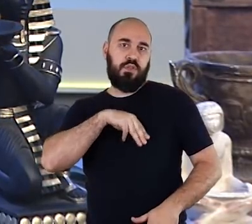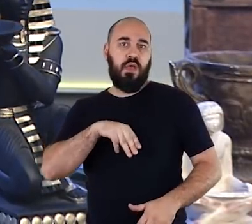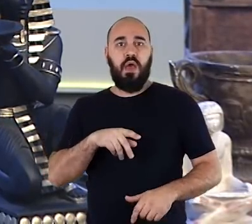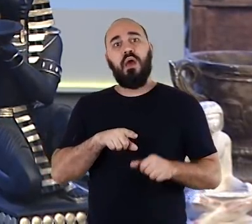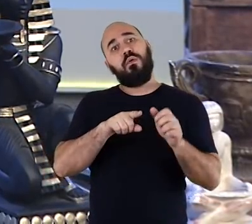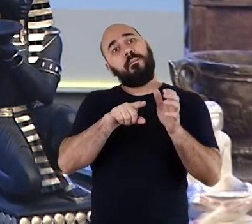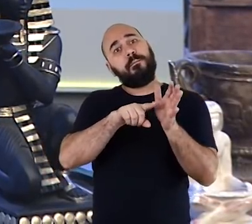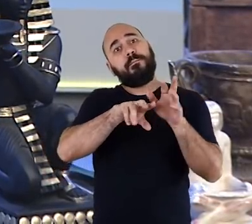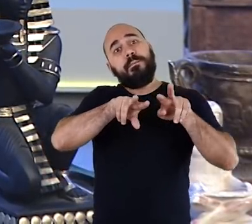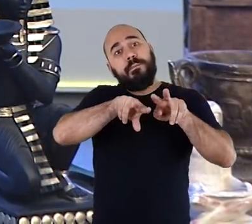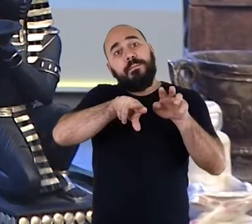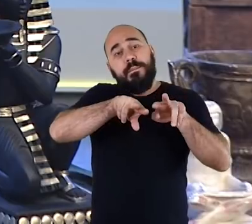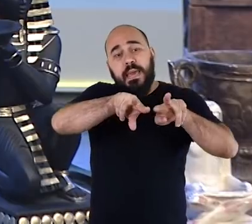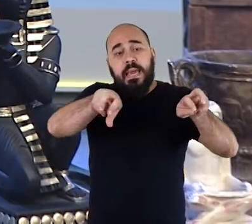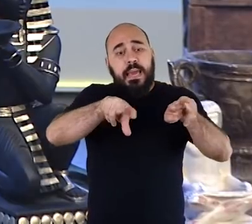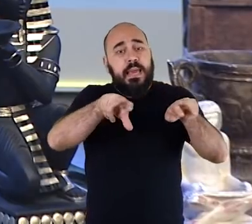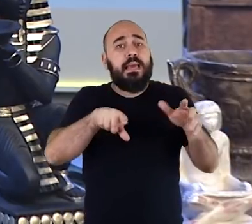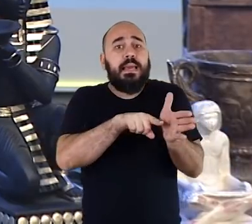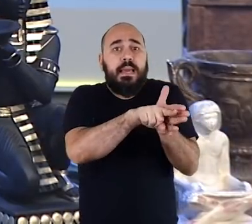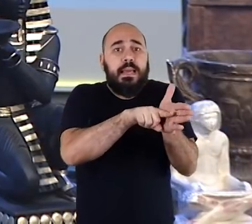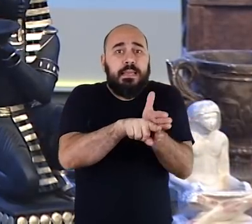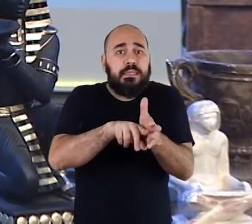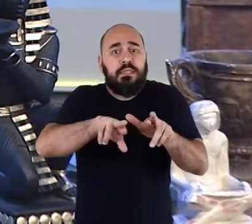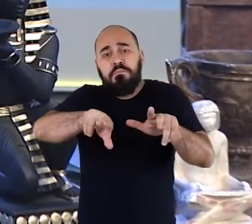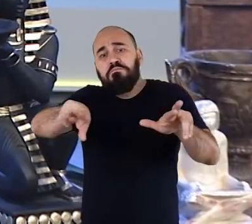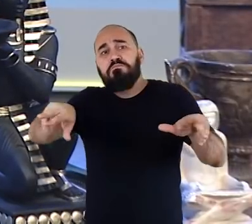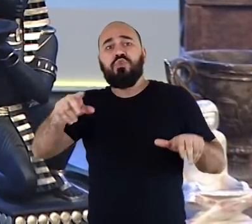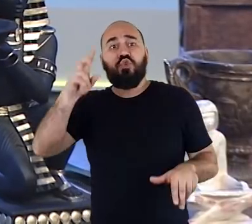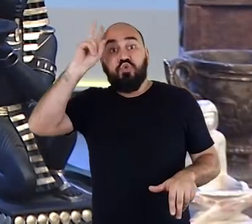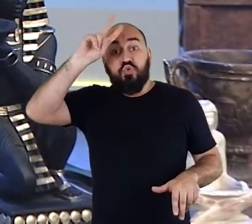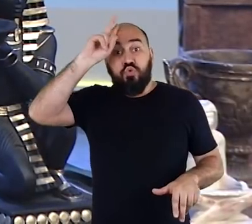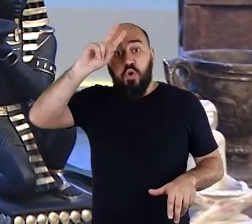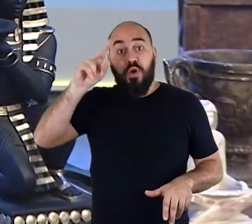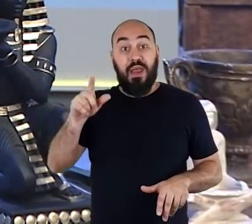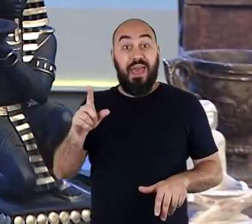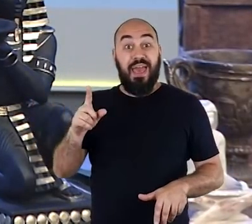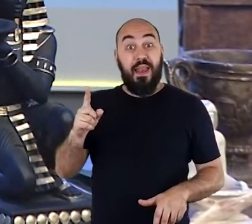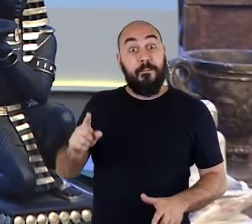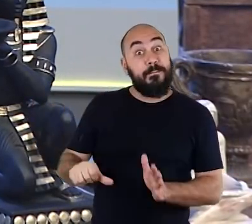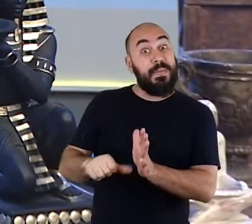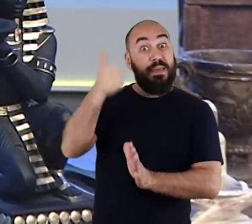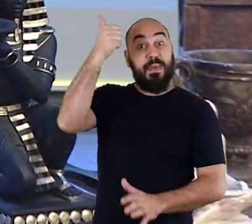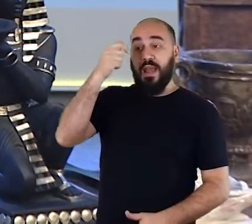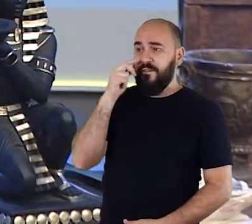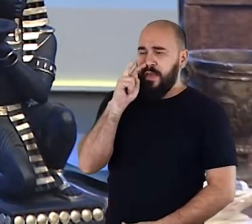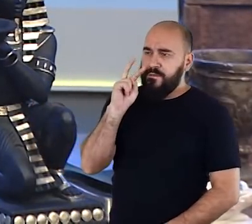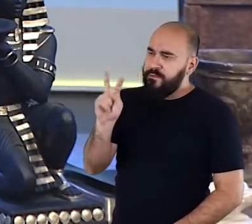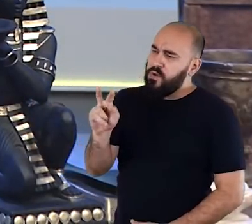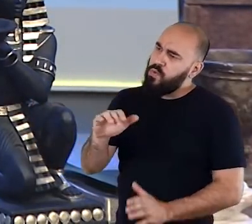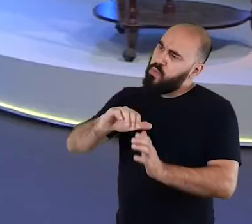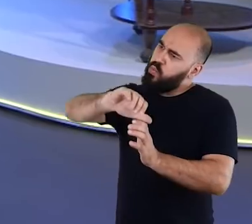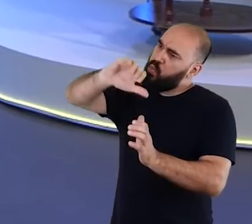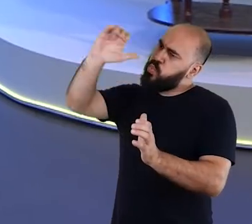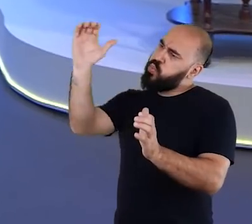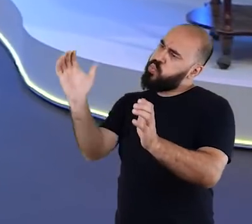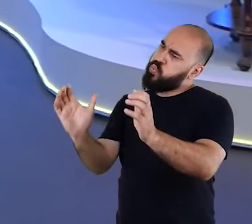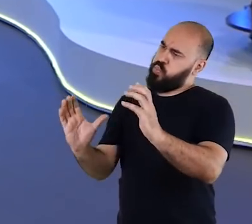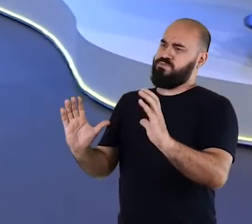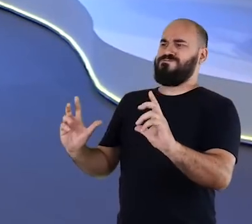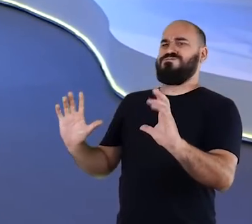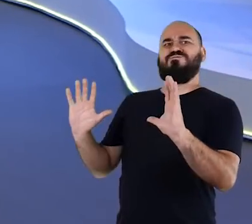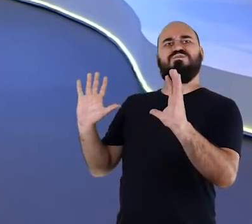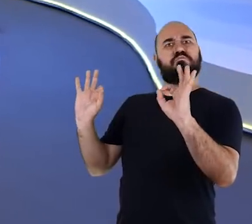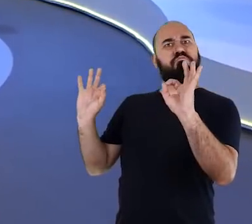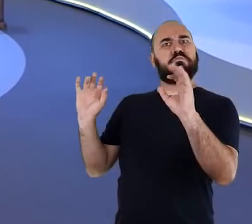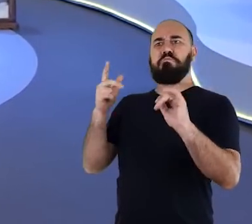foi aí que ele viu pela primeira vez aquela pedra de basalto junto com os beduínos. Foi assim